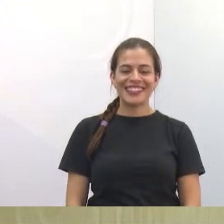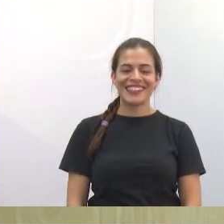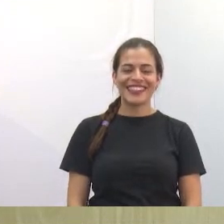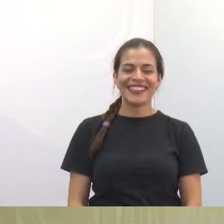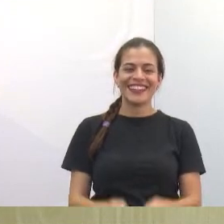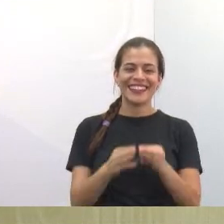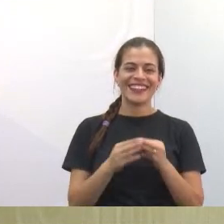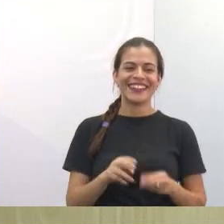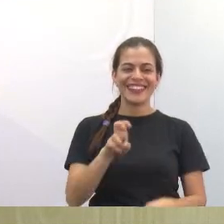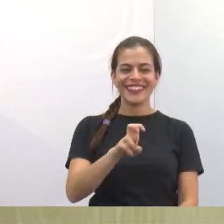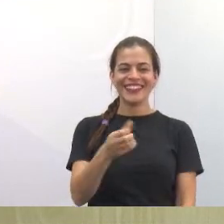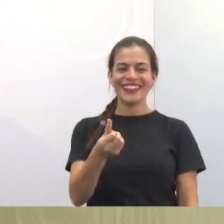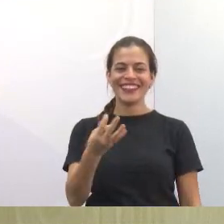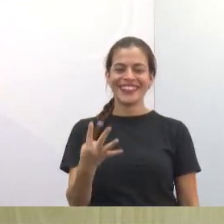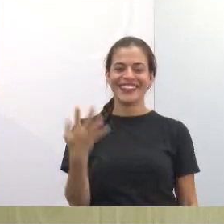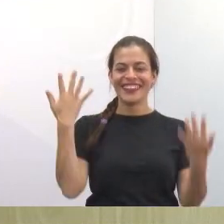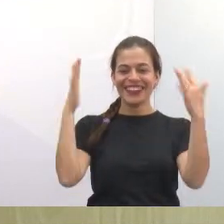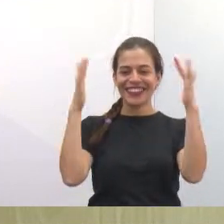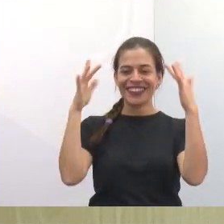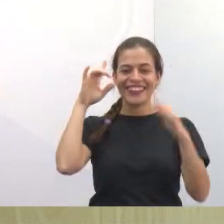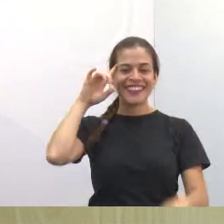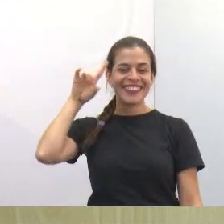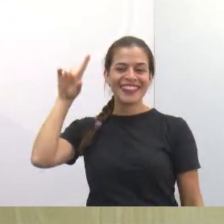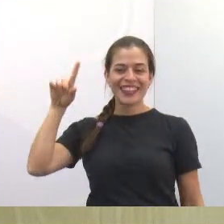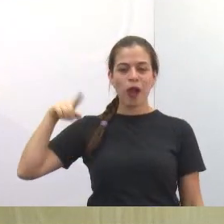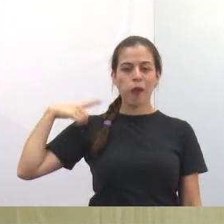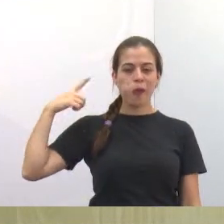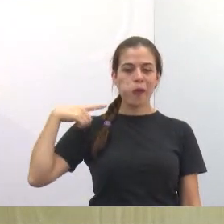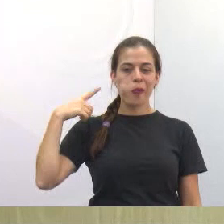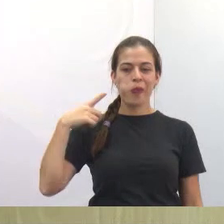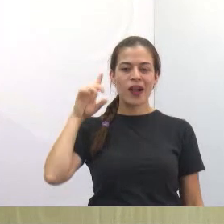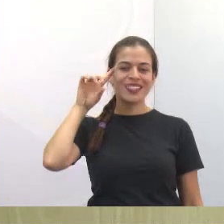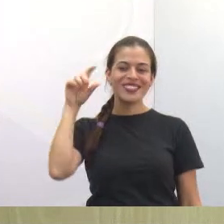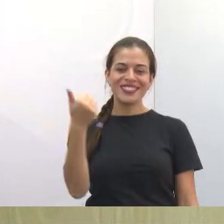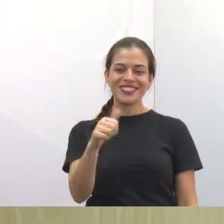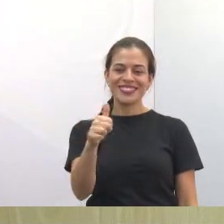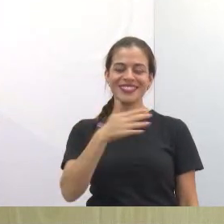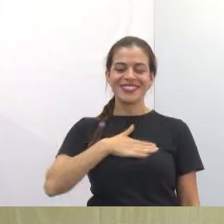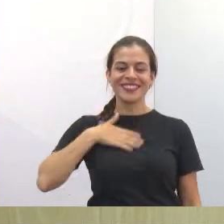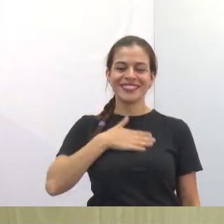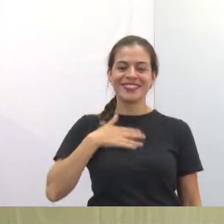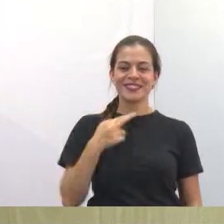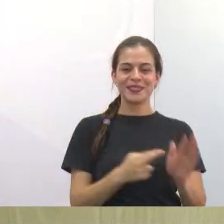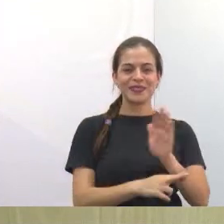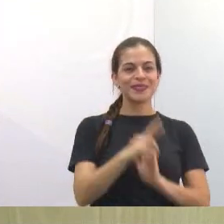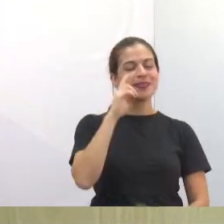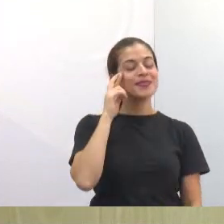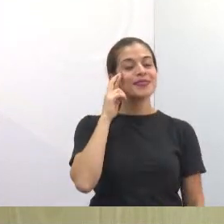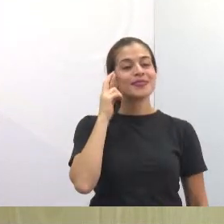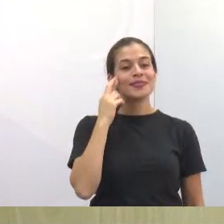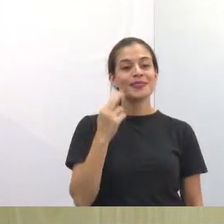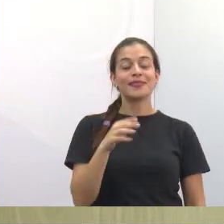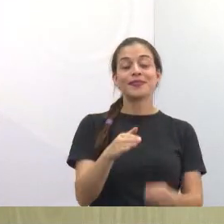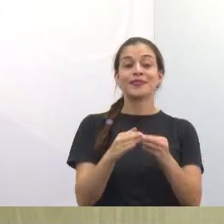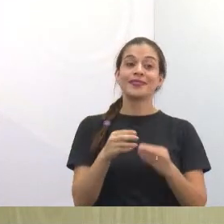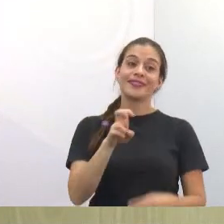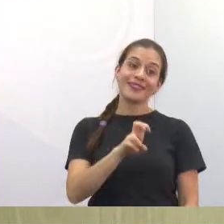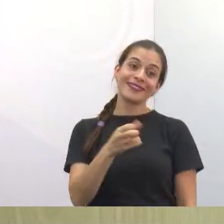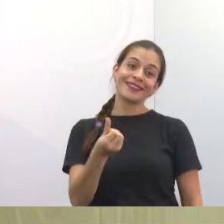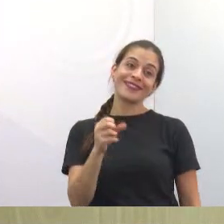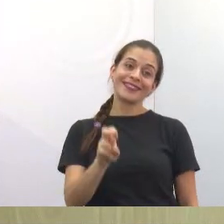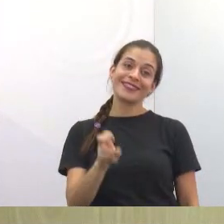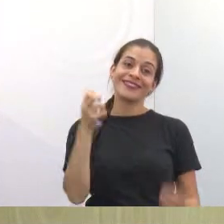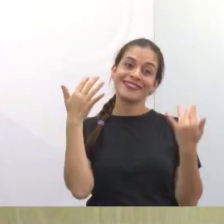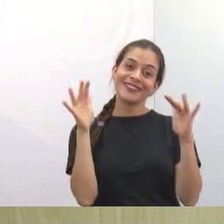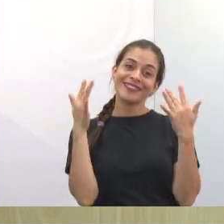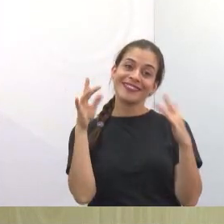Moção 564, moção comemorativa pelo transcurso do Dia do Advogado, 11 de agosto. Autoria, Roninha. Moção 565, moção comemorativa